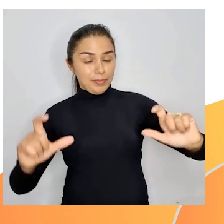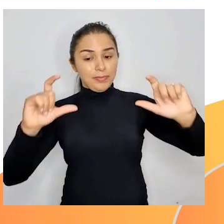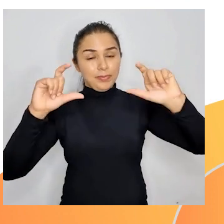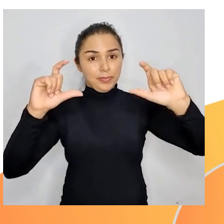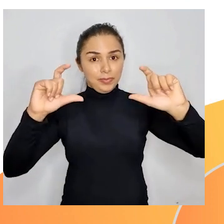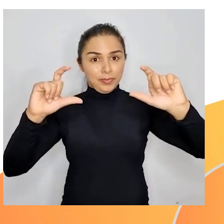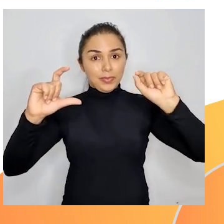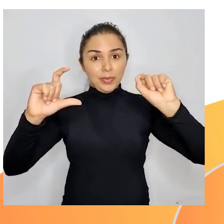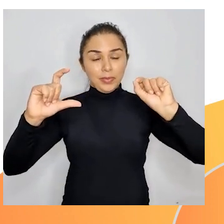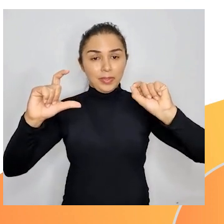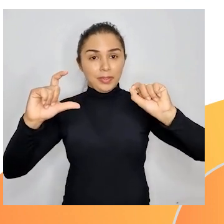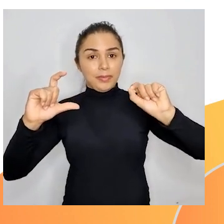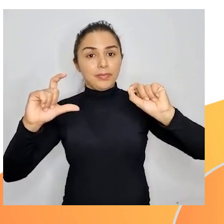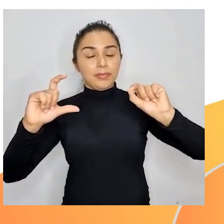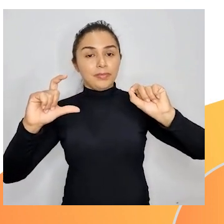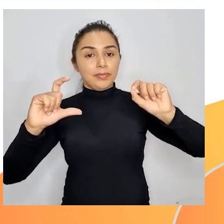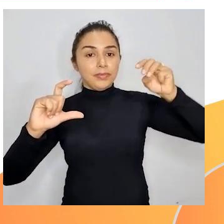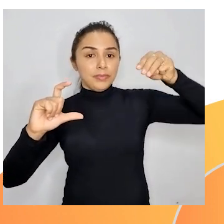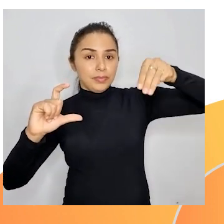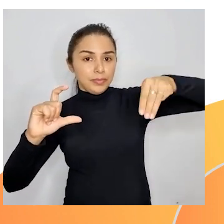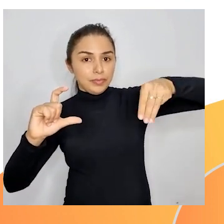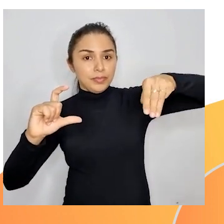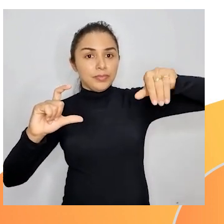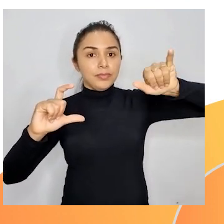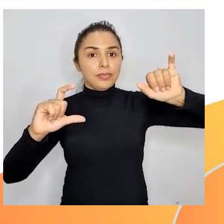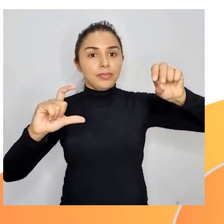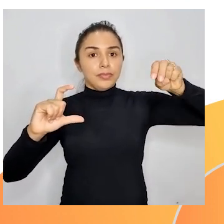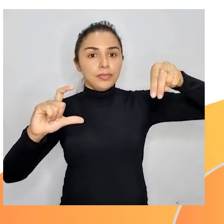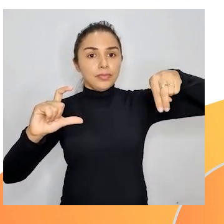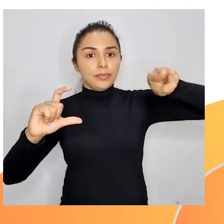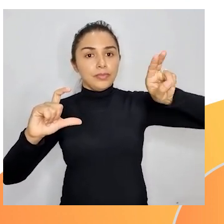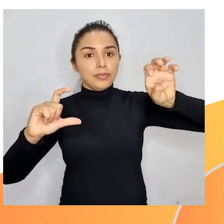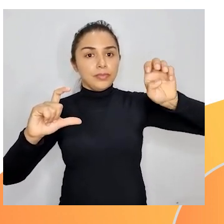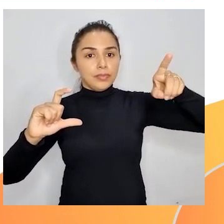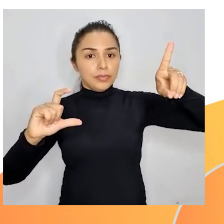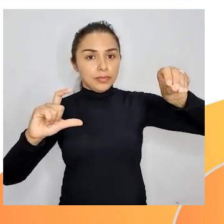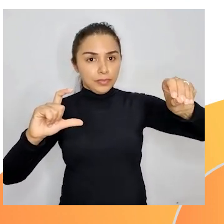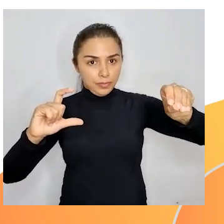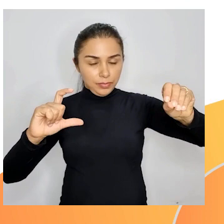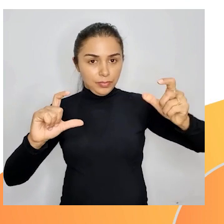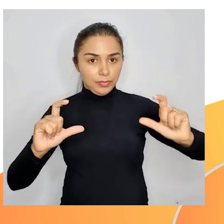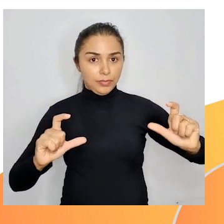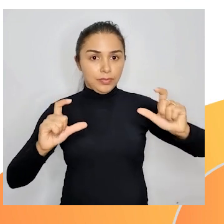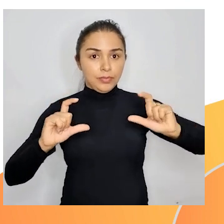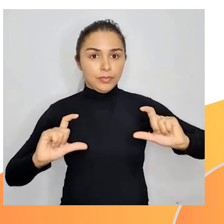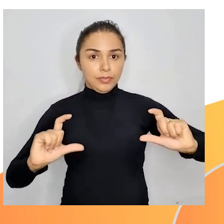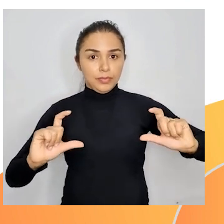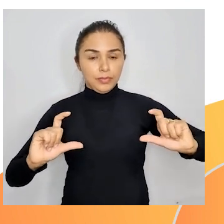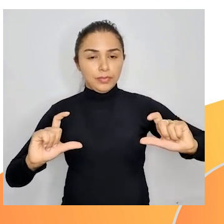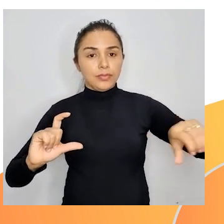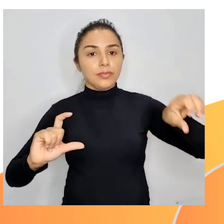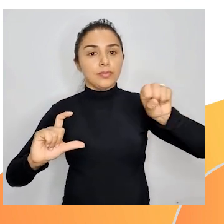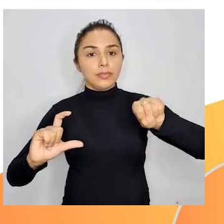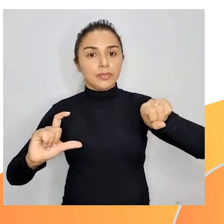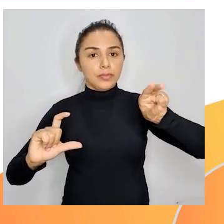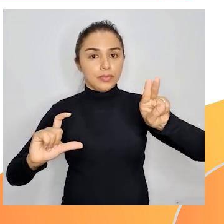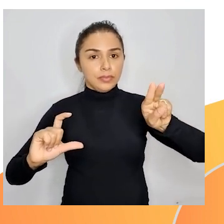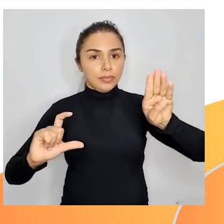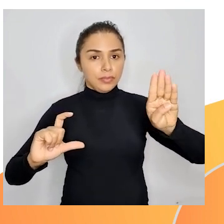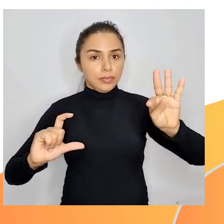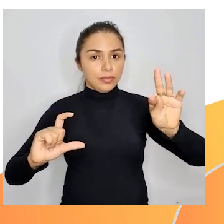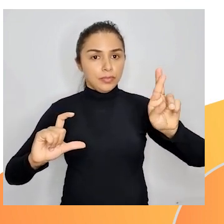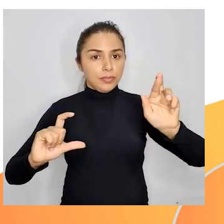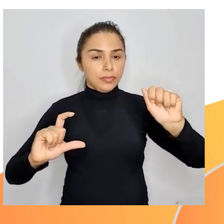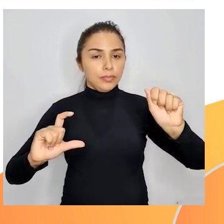nós chamamos ela de minuendo, a segunda nós chamamos de subtraindo, e o resultado